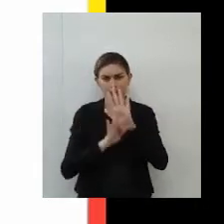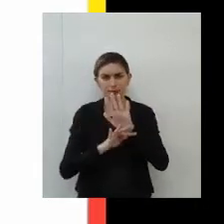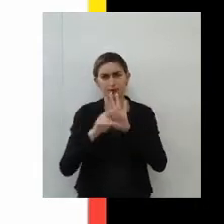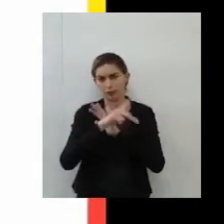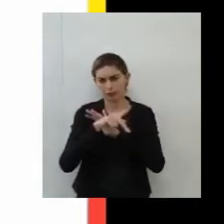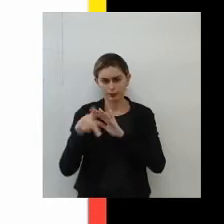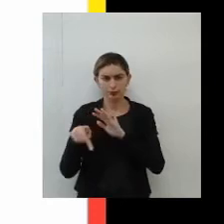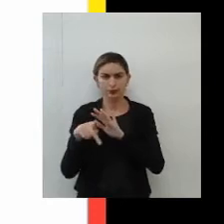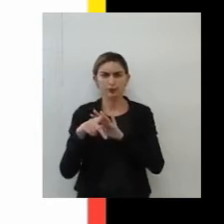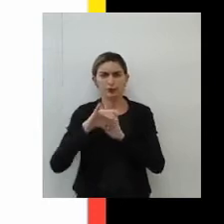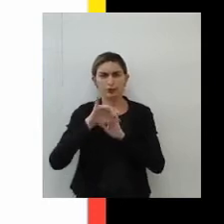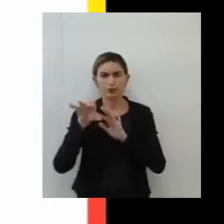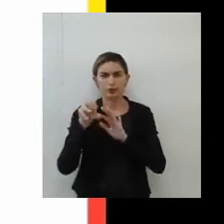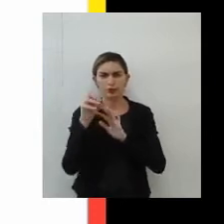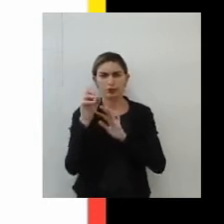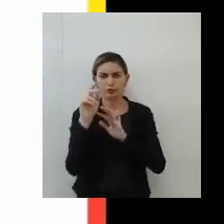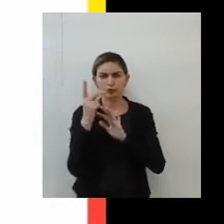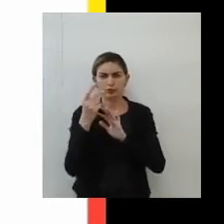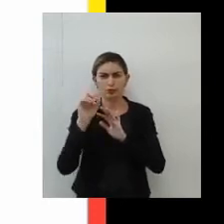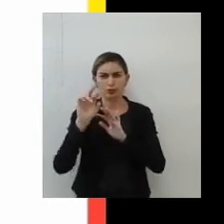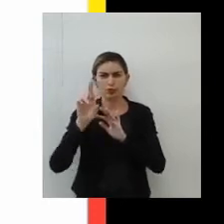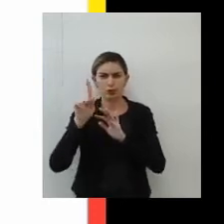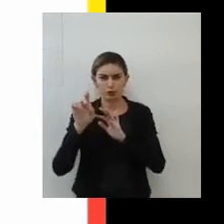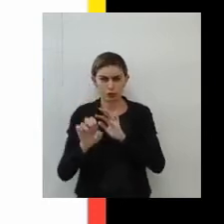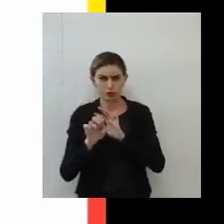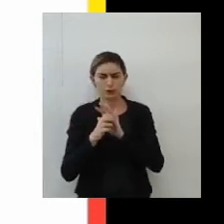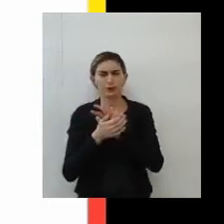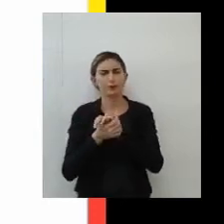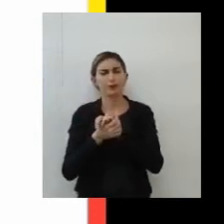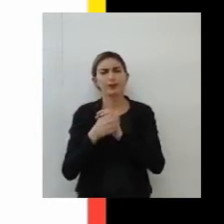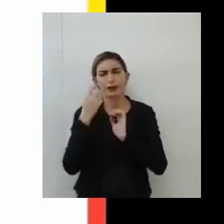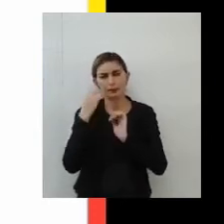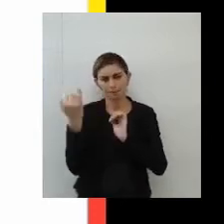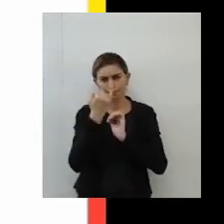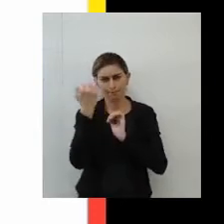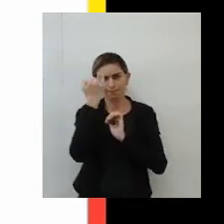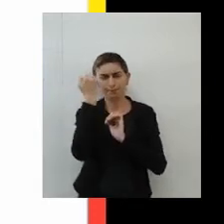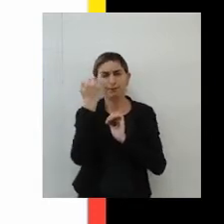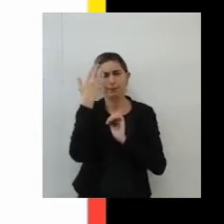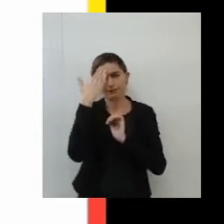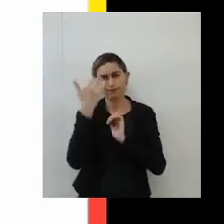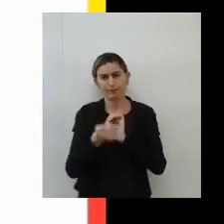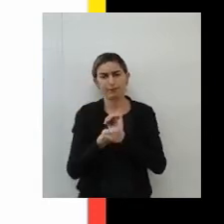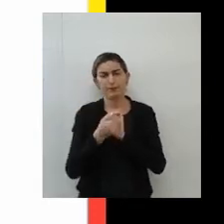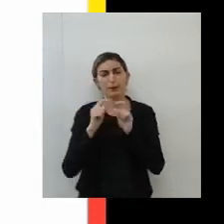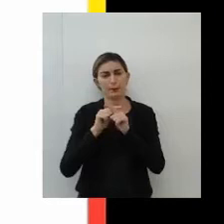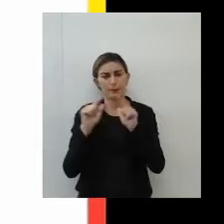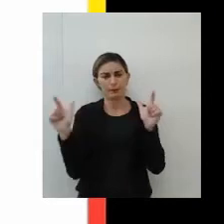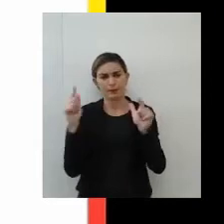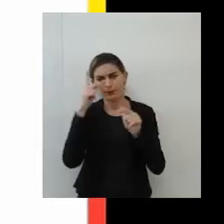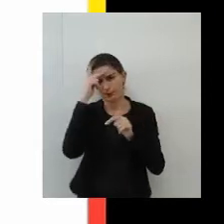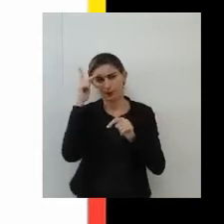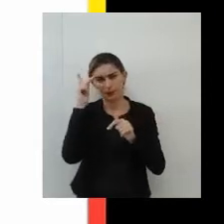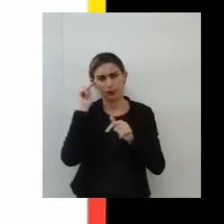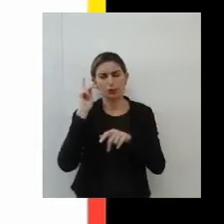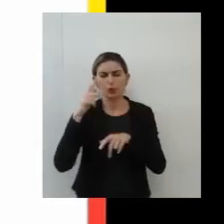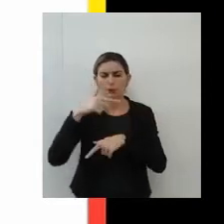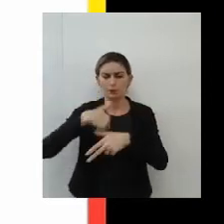Jorge Duby, tá? Grande medievalista. Então, é importante a gente saber que quanto mais as pessoas se